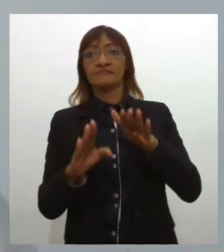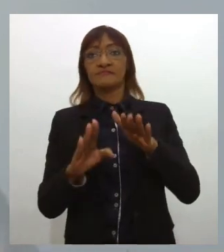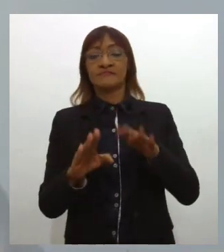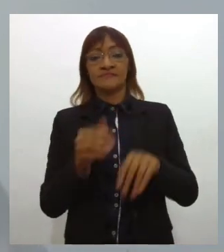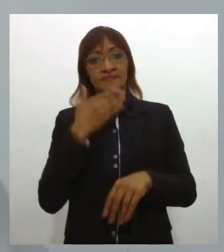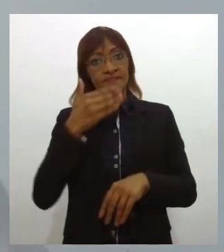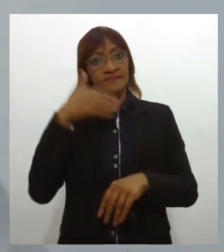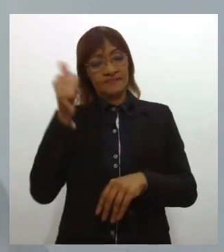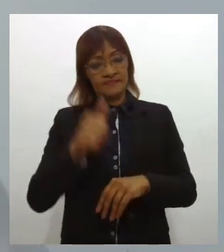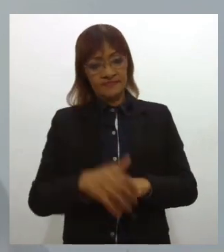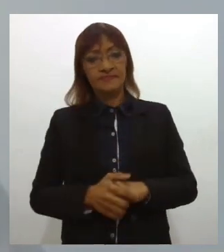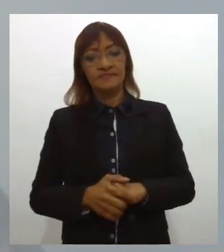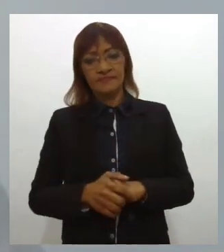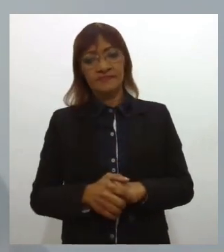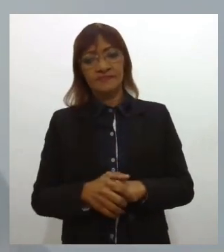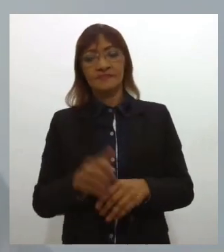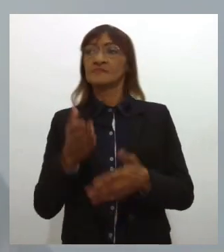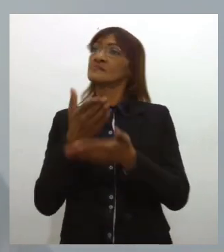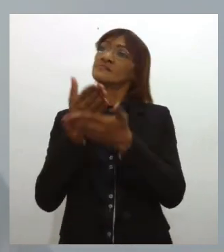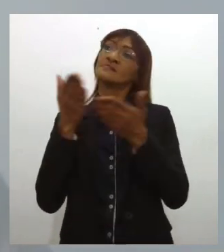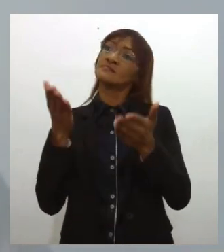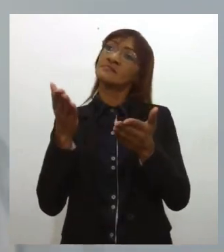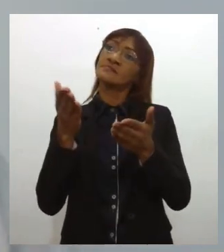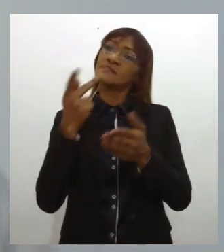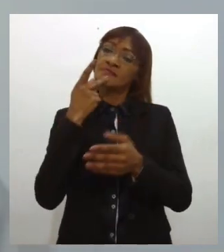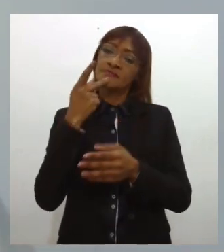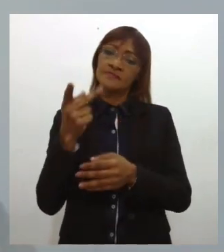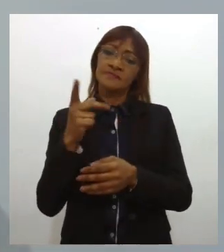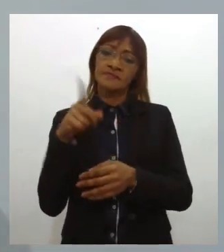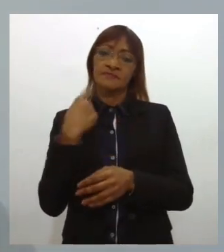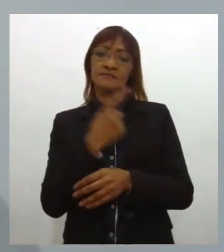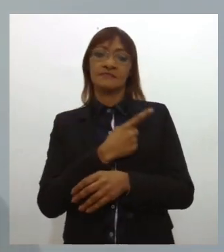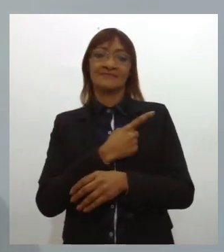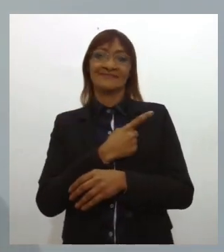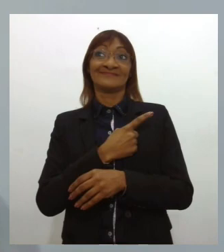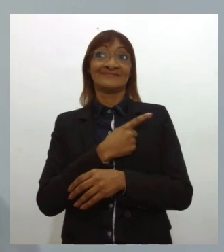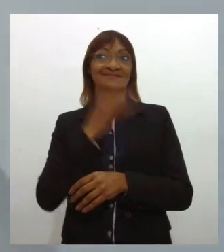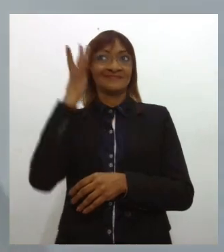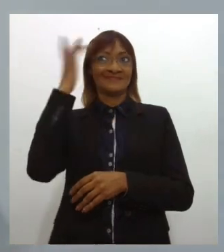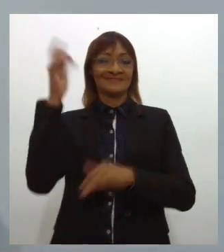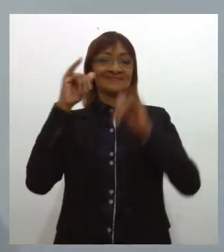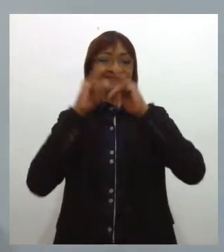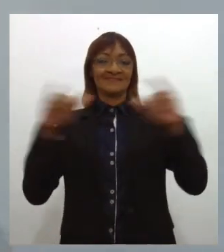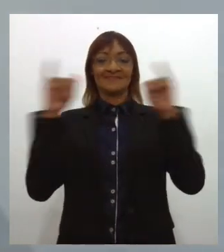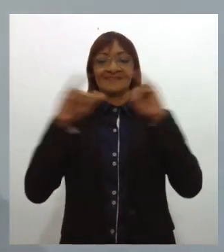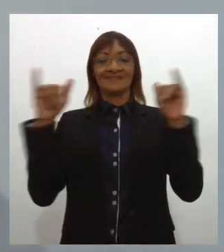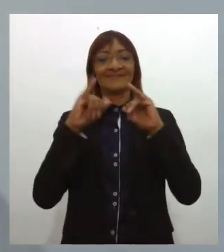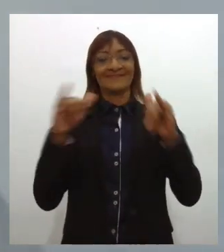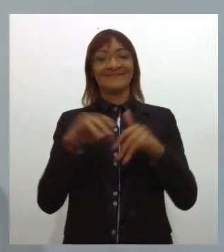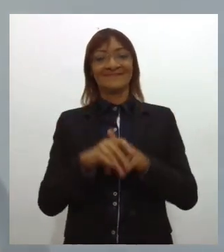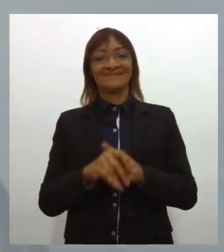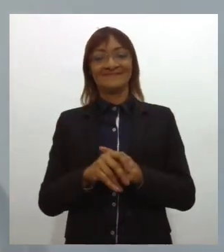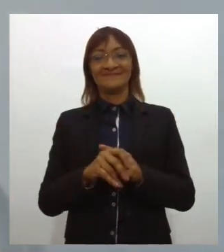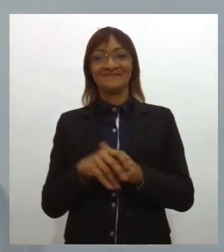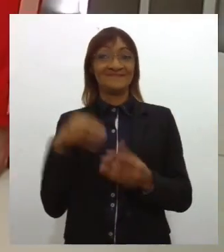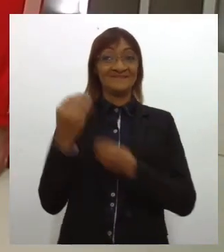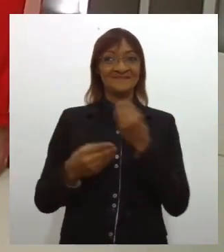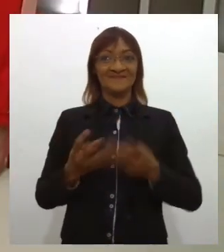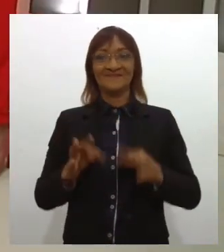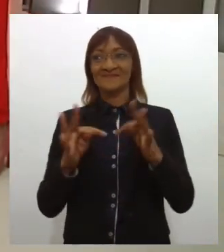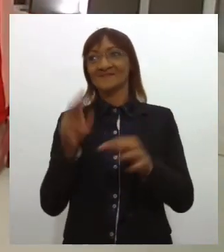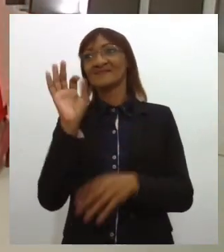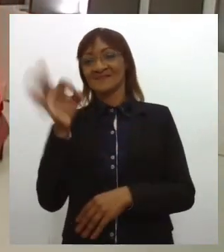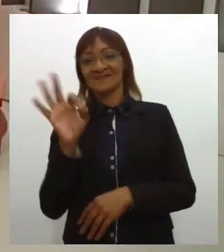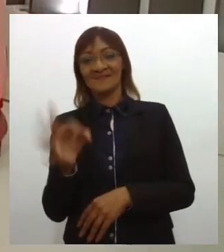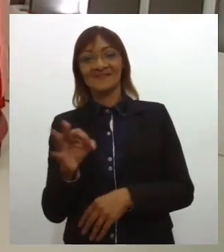Então, como você bem disse, né, nós vamos ter boas notícias amanhã com relação a esse ambiente digital. Exatamente,